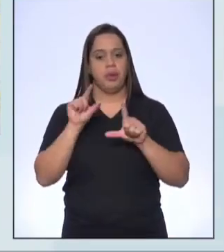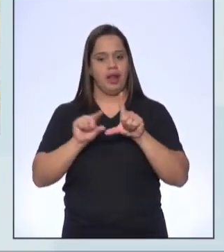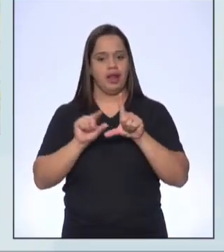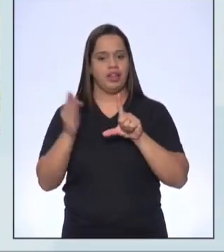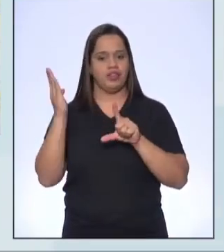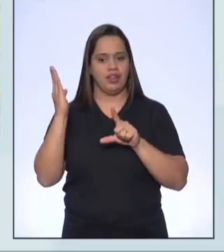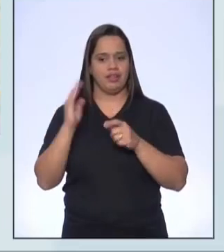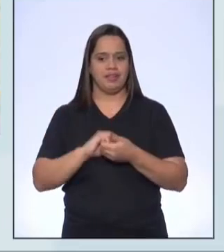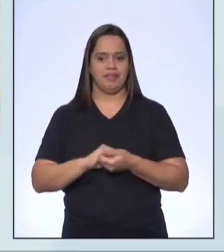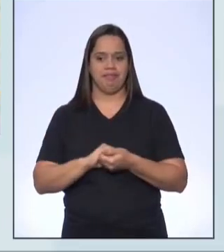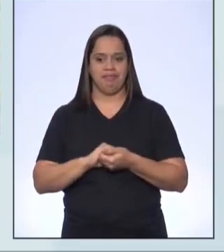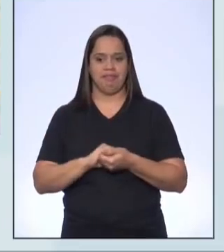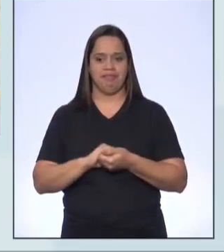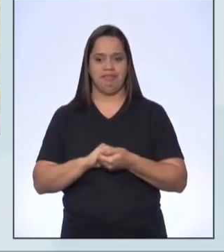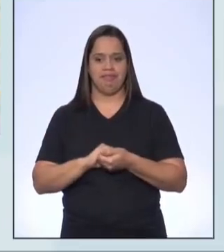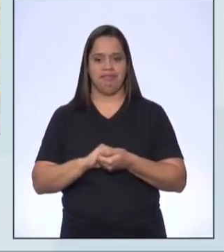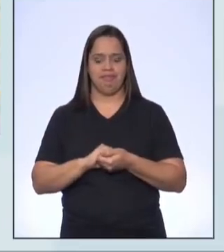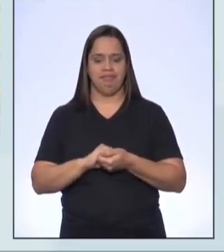esta imagem.